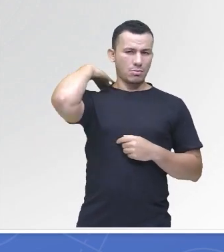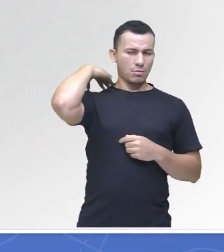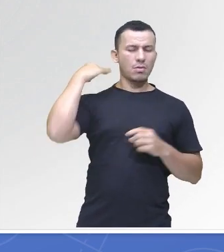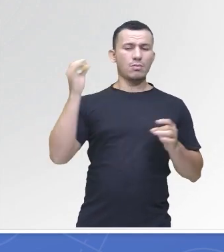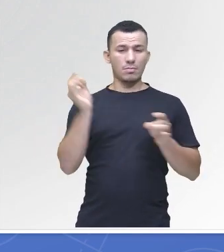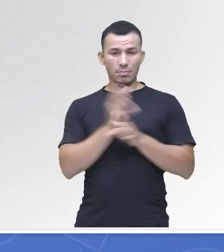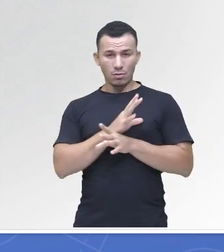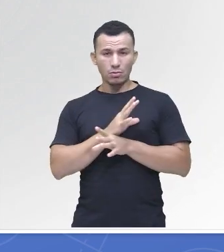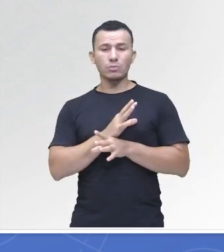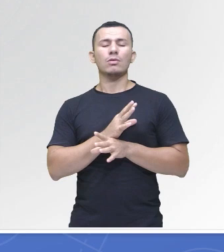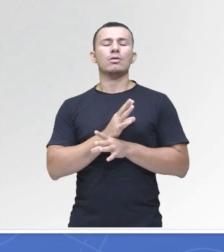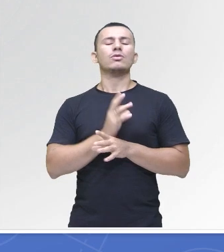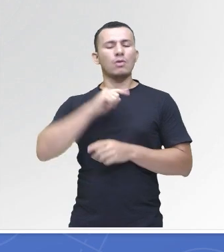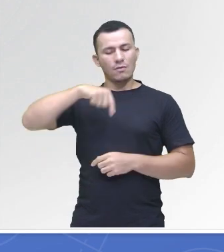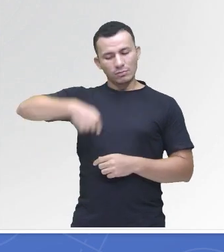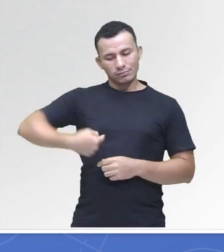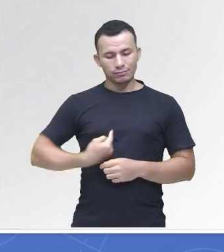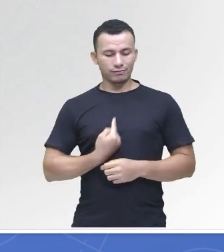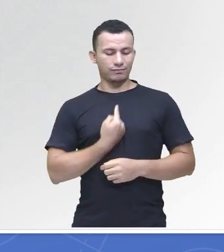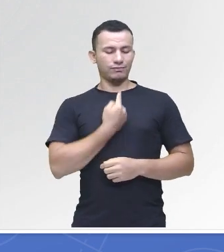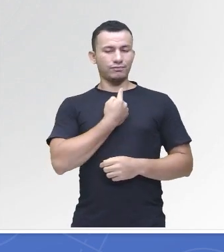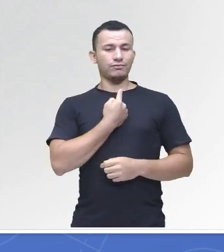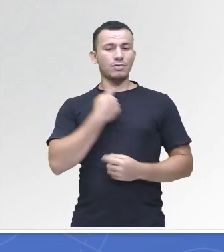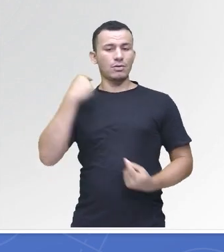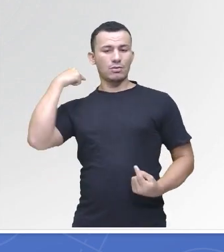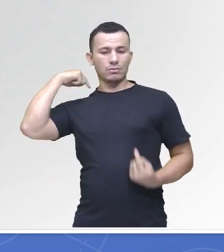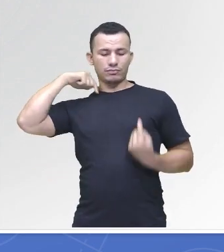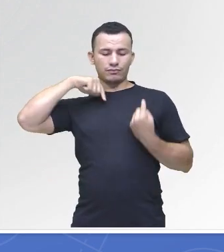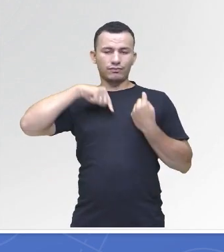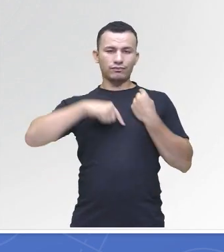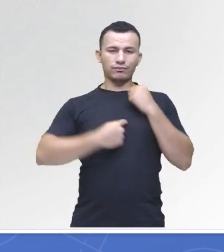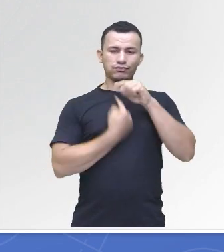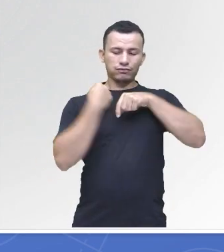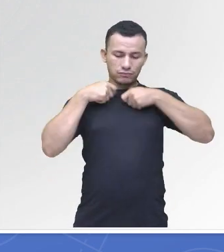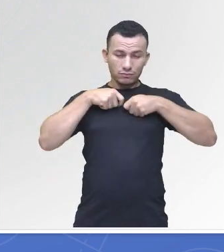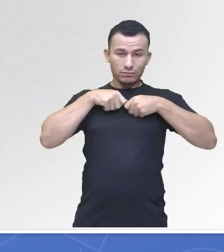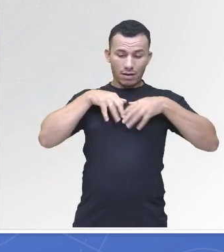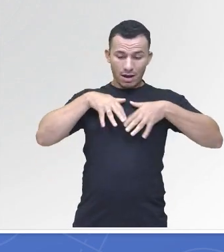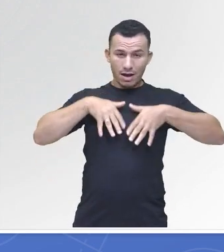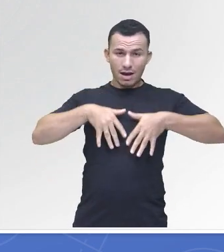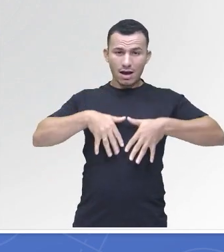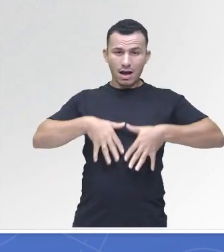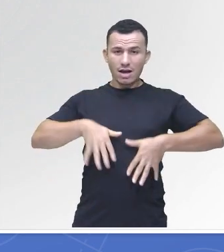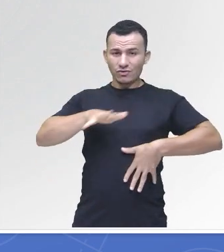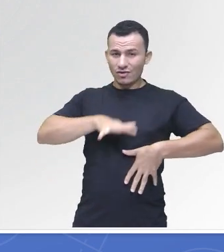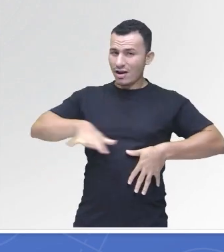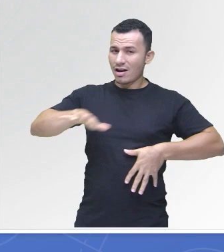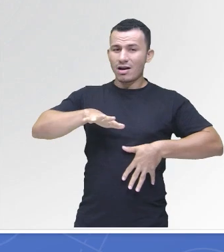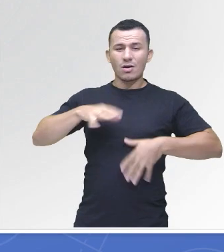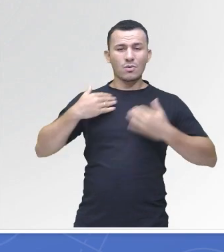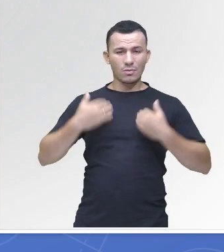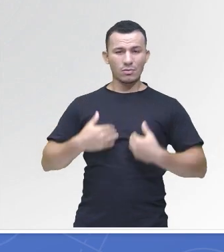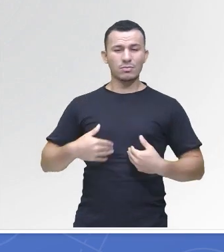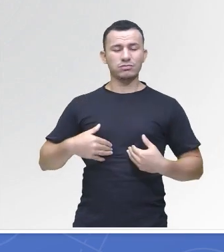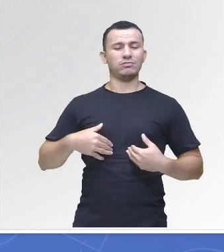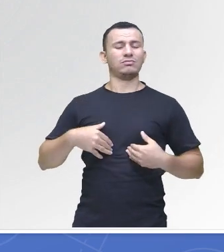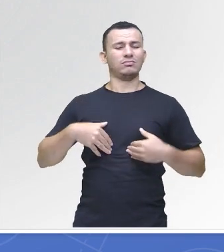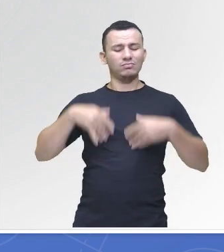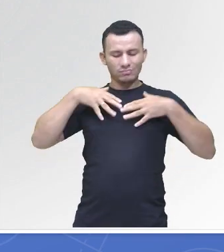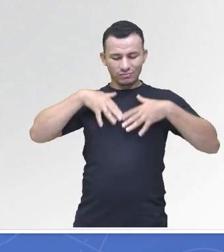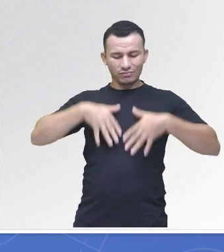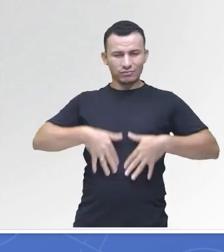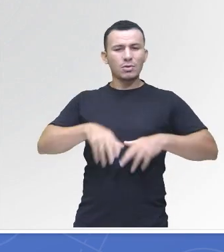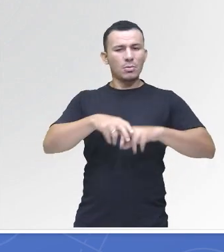que acontece? Vai ser bombeado e vai para todo o nosso corpo, tá bom? Então, pequena e